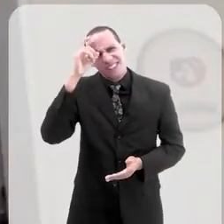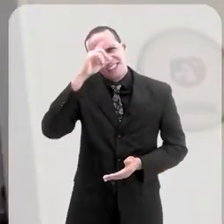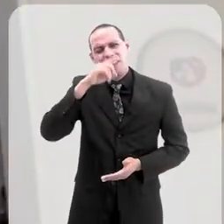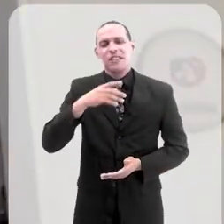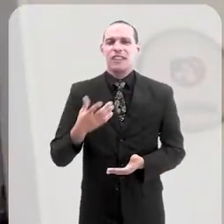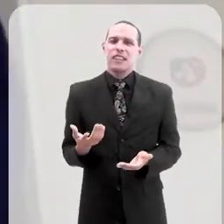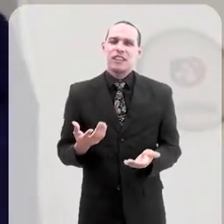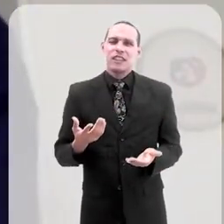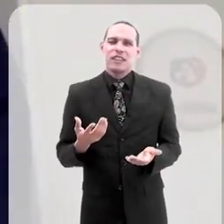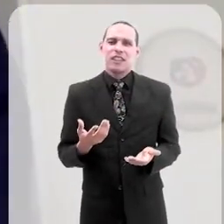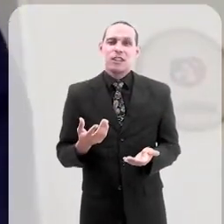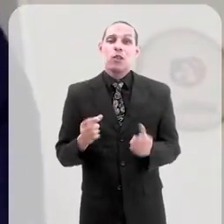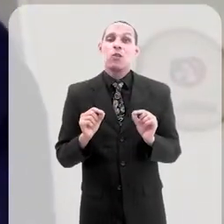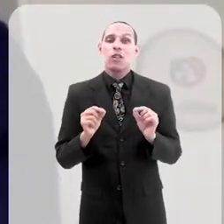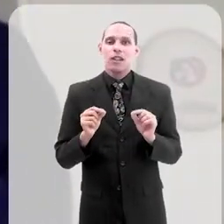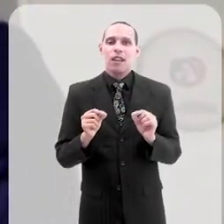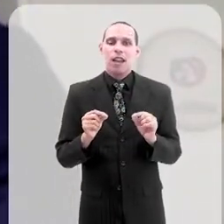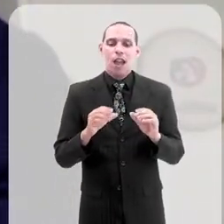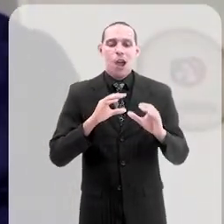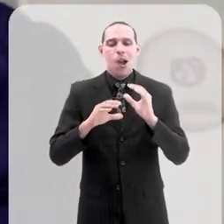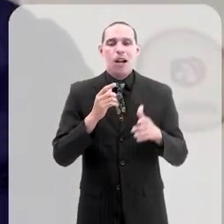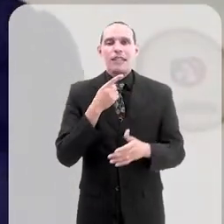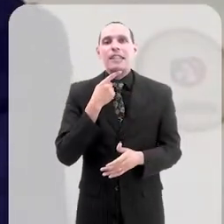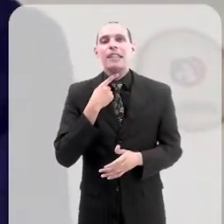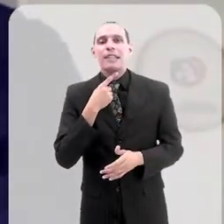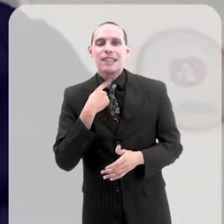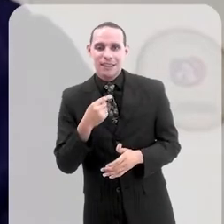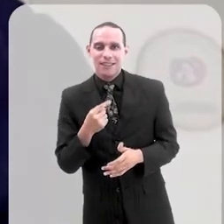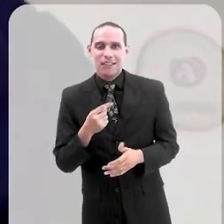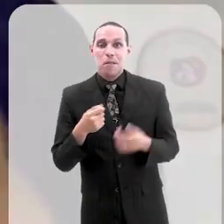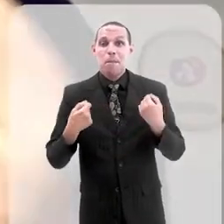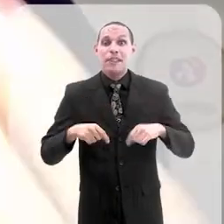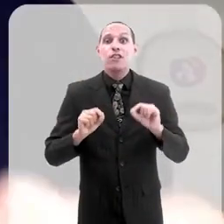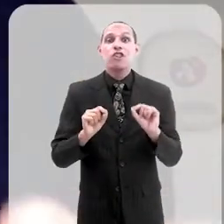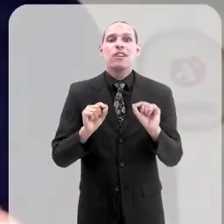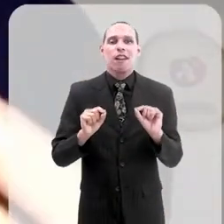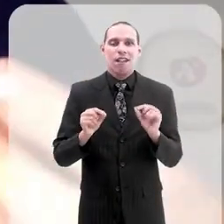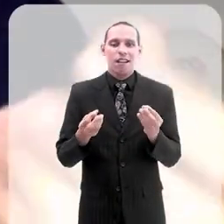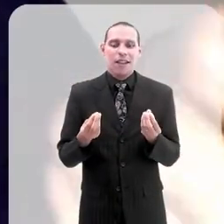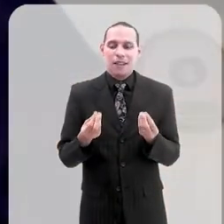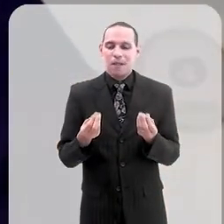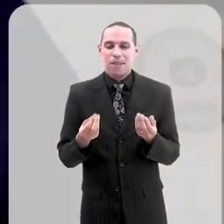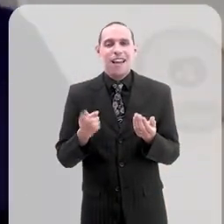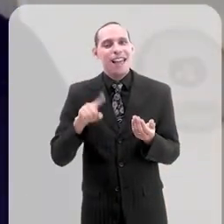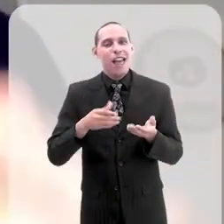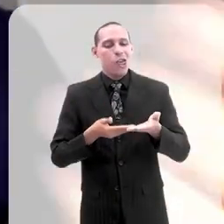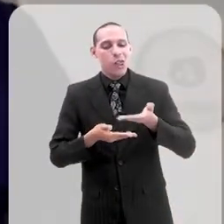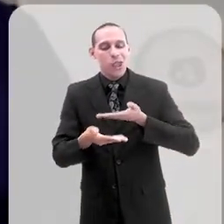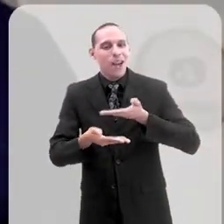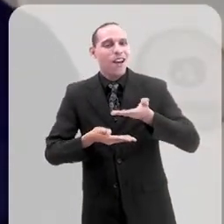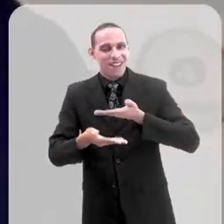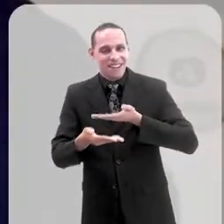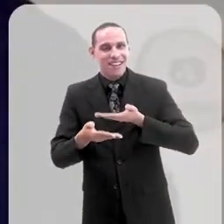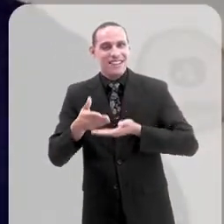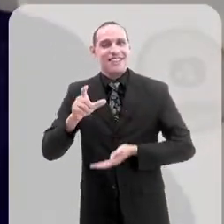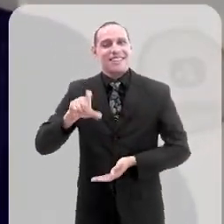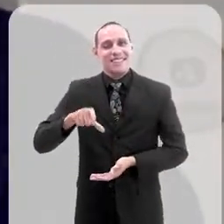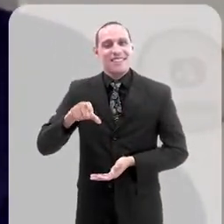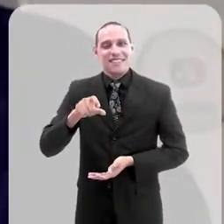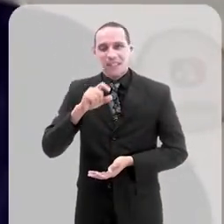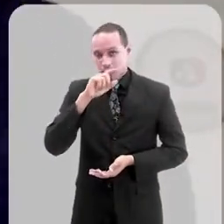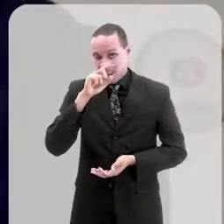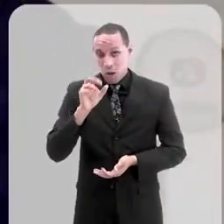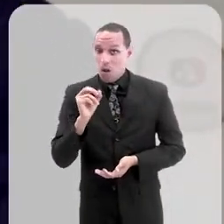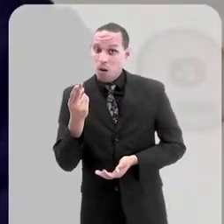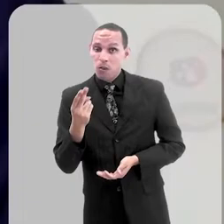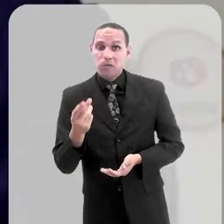mais de intenção comunicativa, né? Que a gente precisa fazer o que a gente chama a troca do cartão, tá?